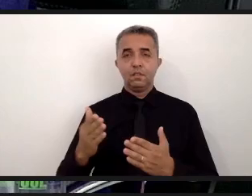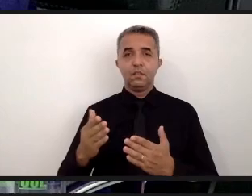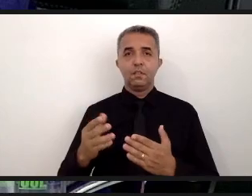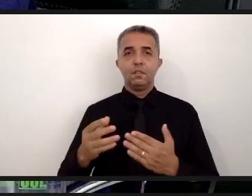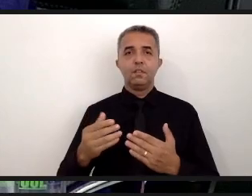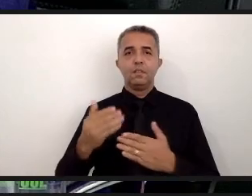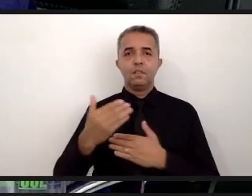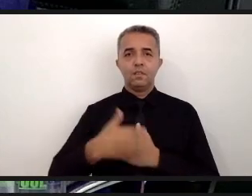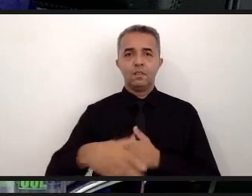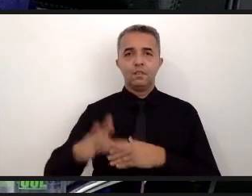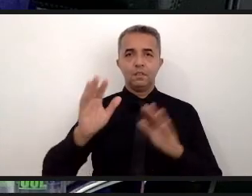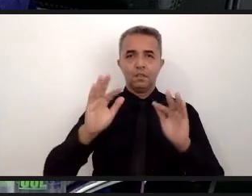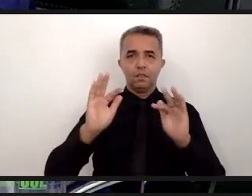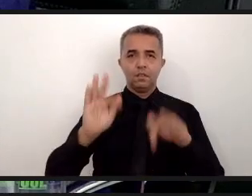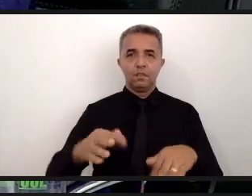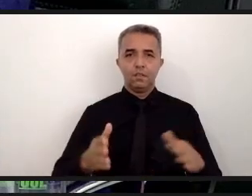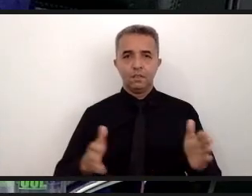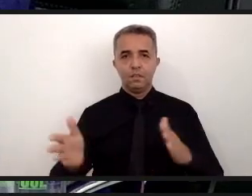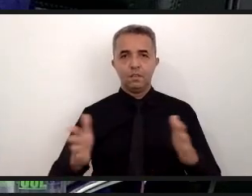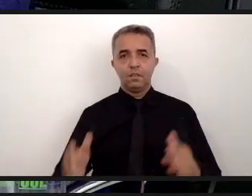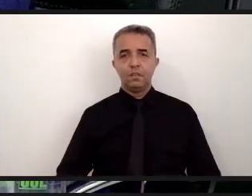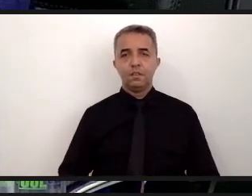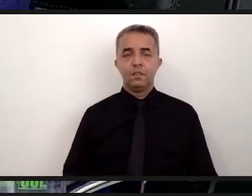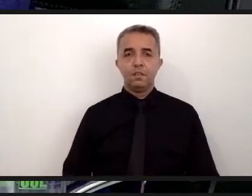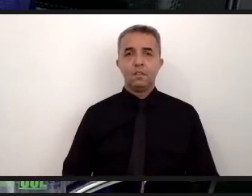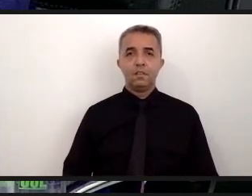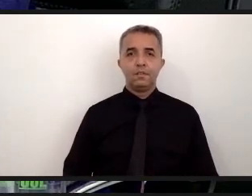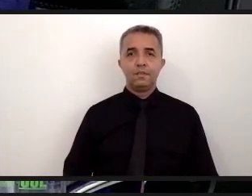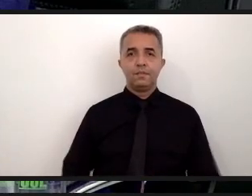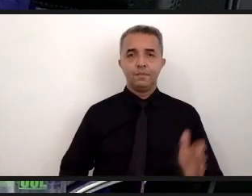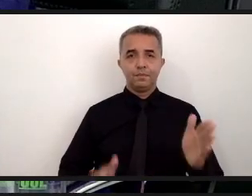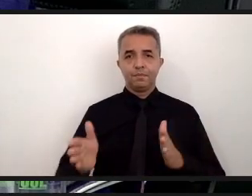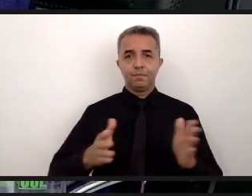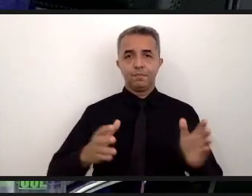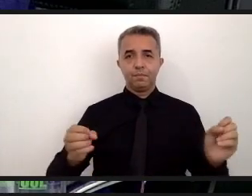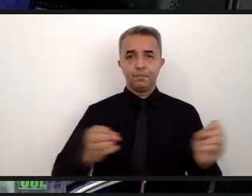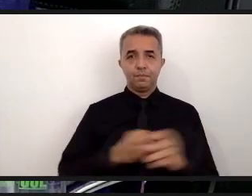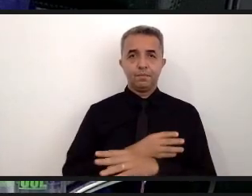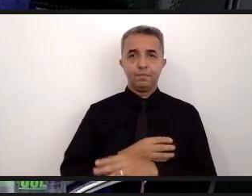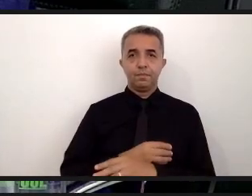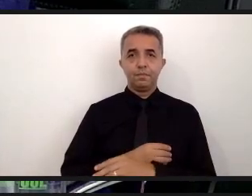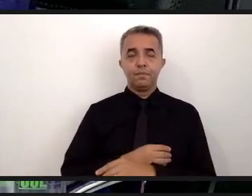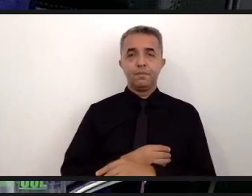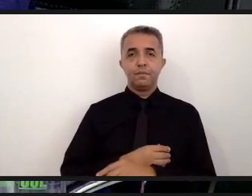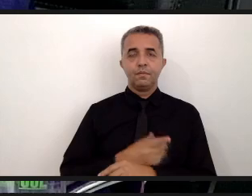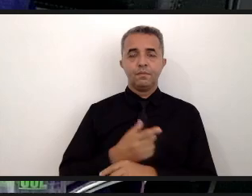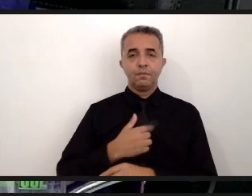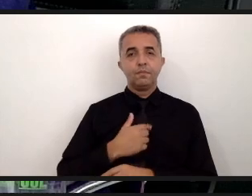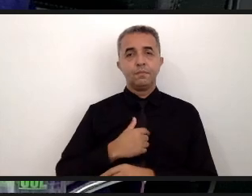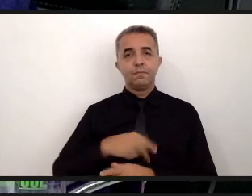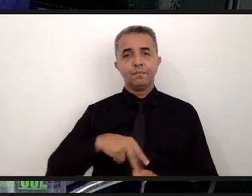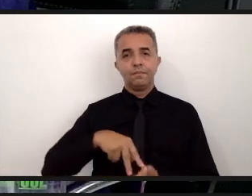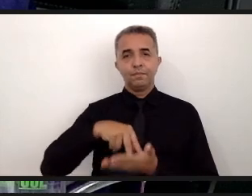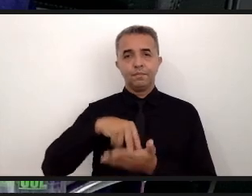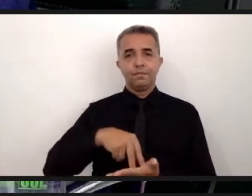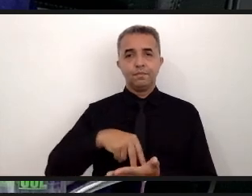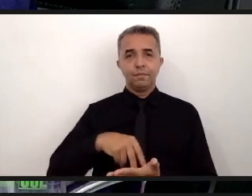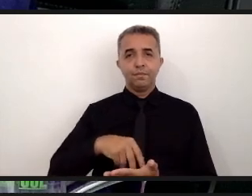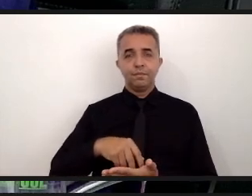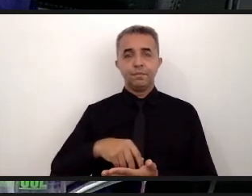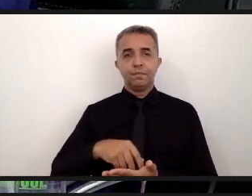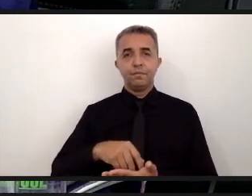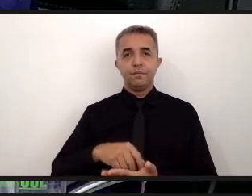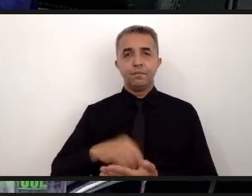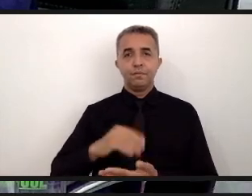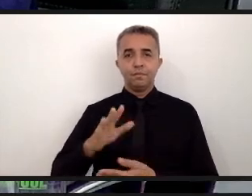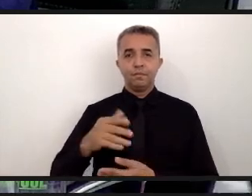nosso mandato. Mas termino o nosso mandato de cabeça erguida. Eu sei que ainda falta menos de 10 meses